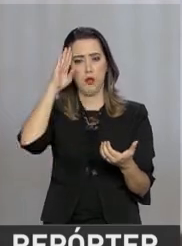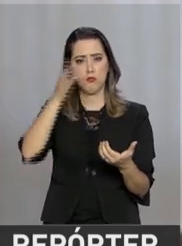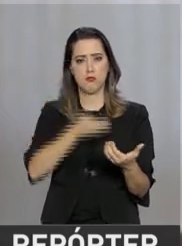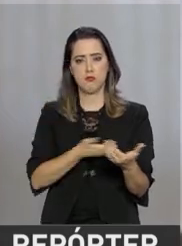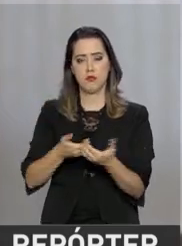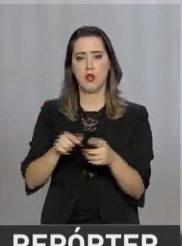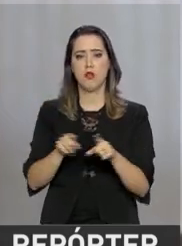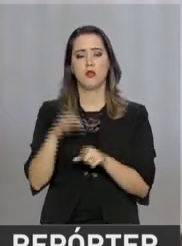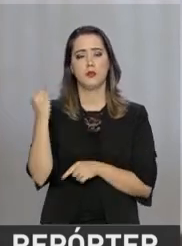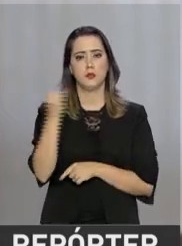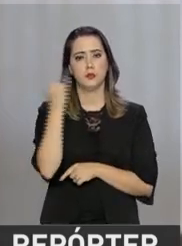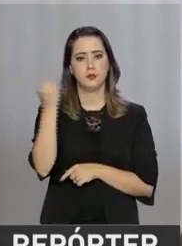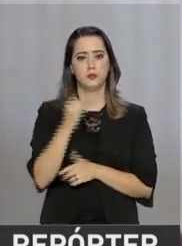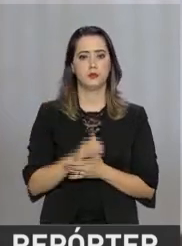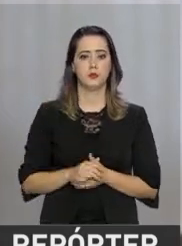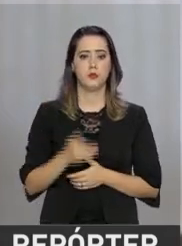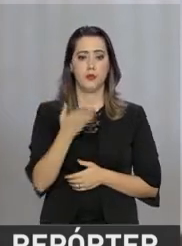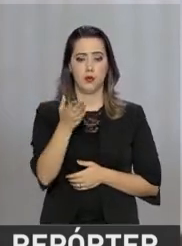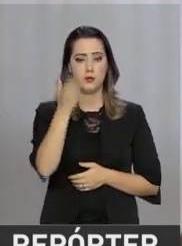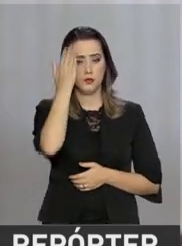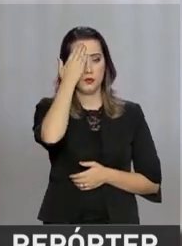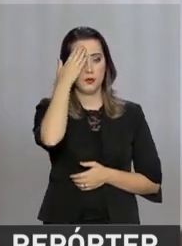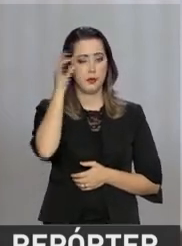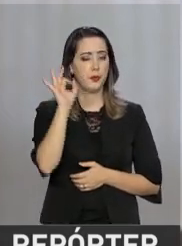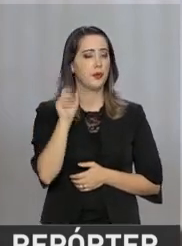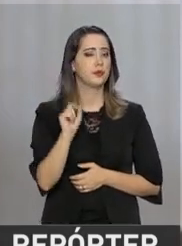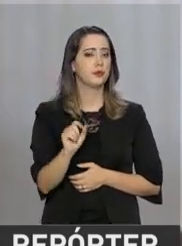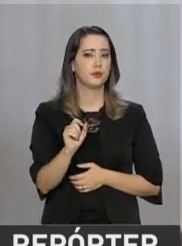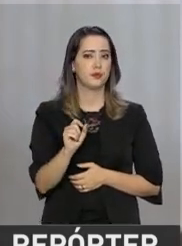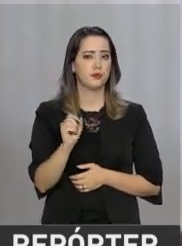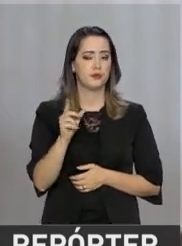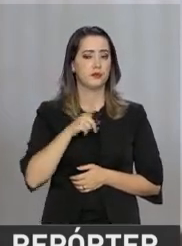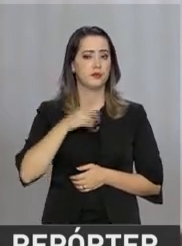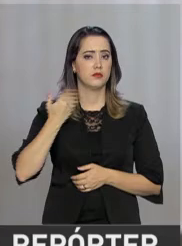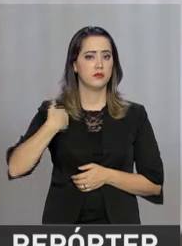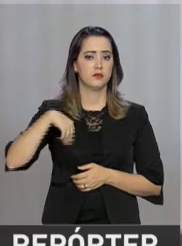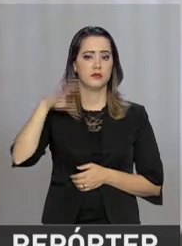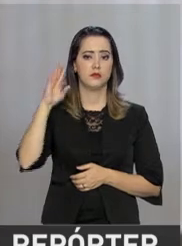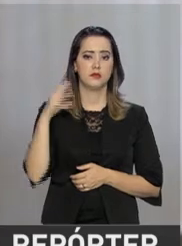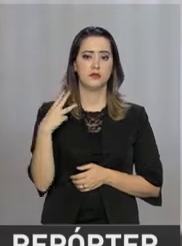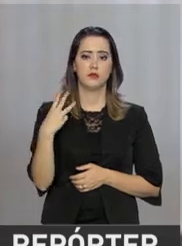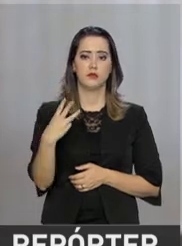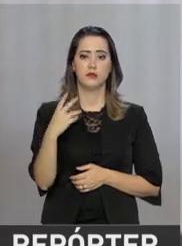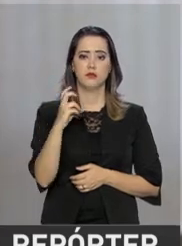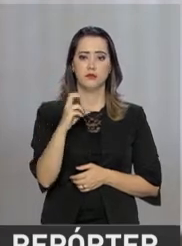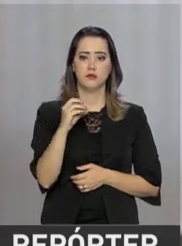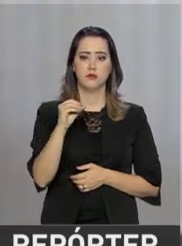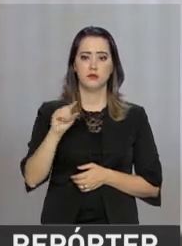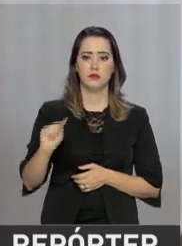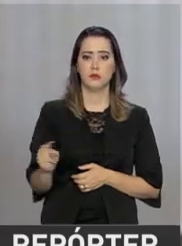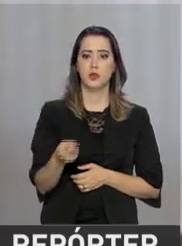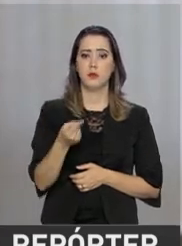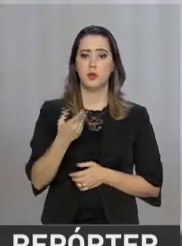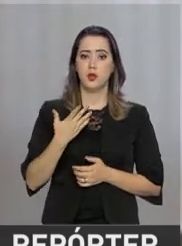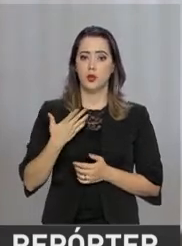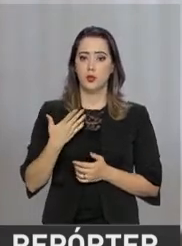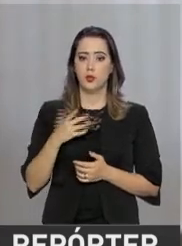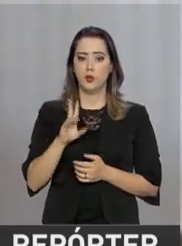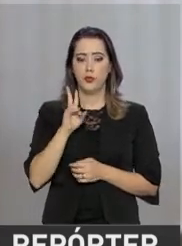resultados extremamente expressivos. Para você ter uma ideia, foram feitas mais de 350 mil